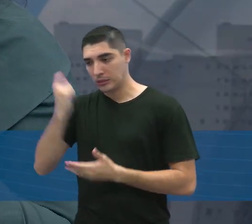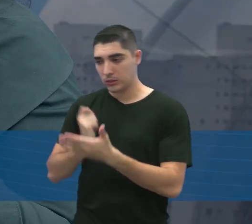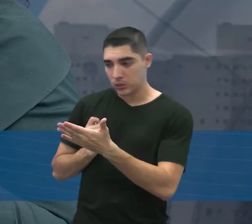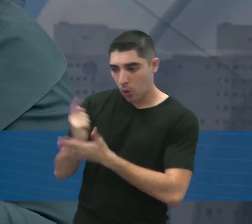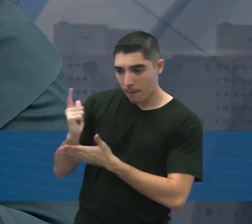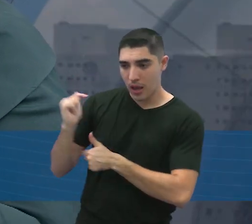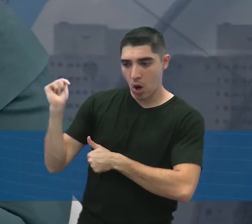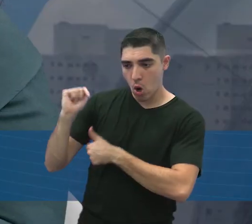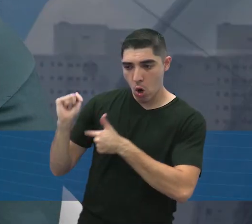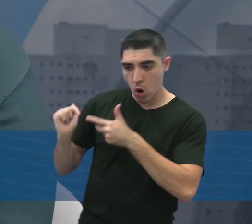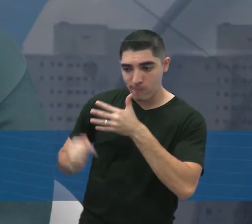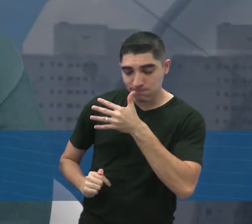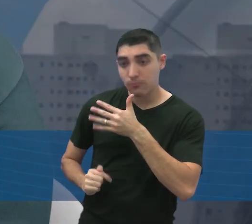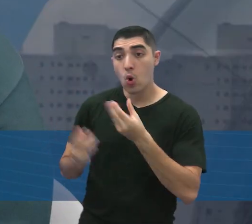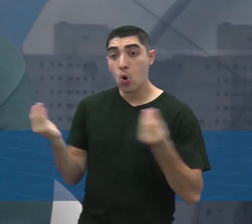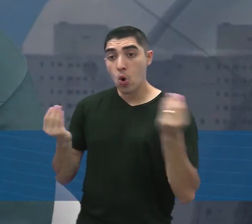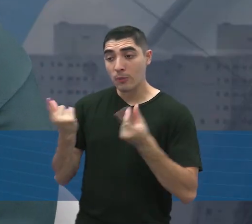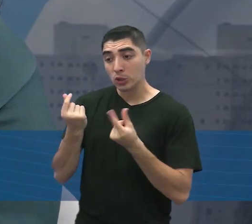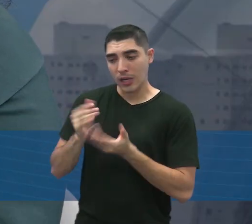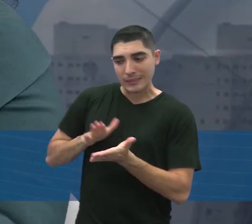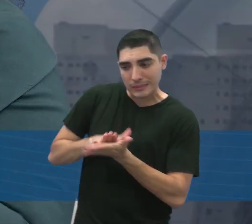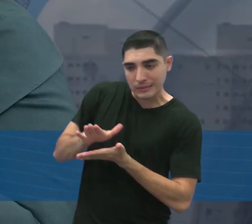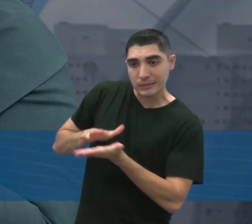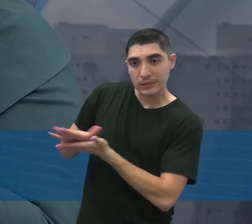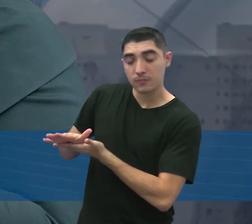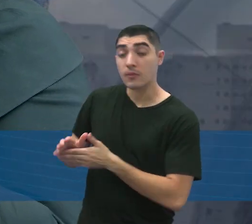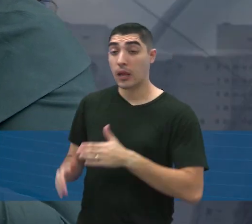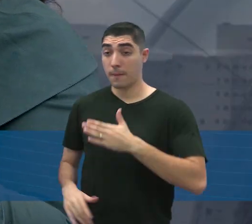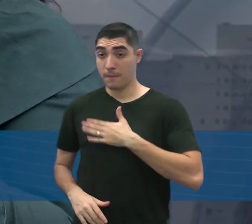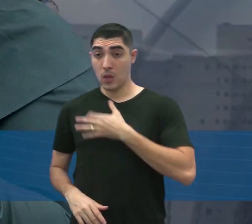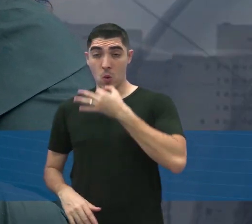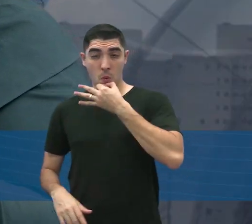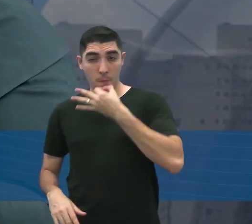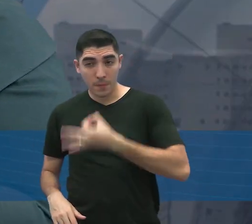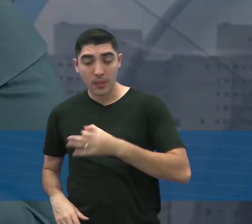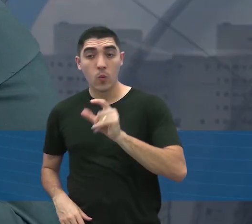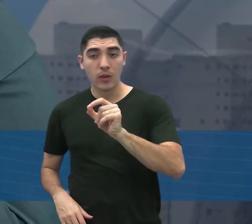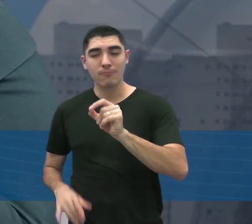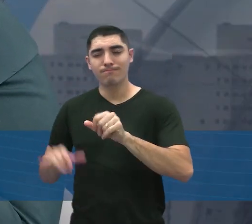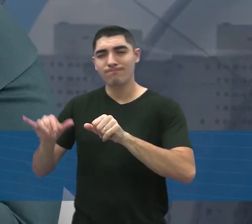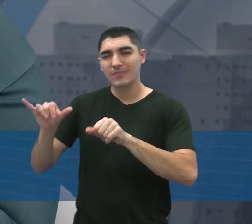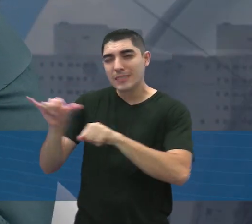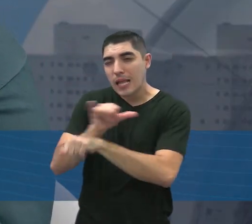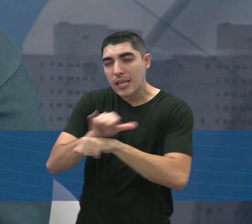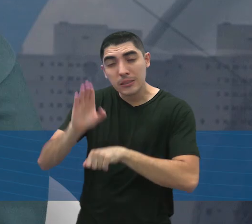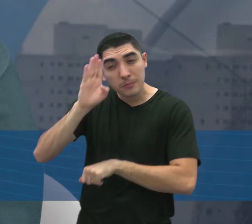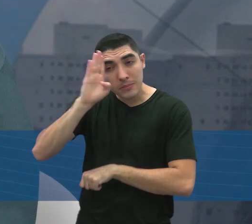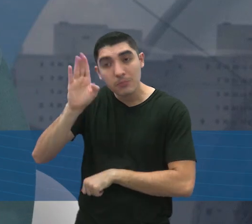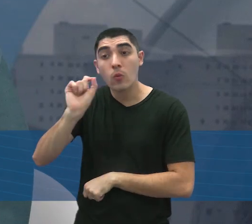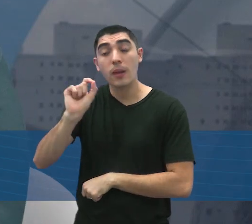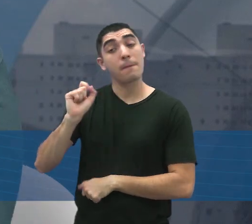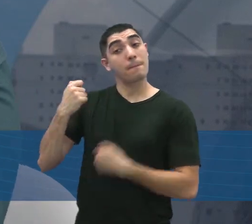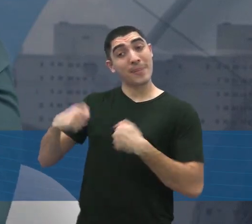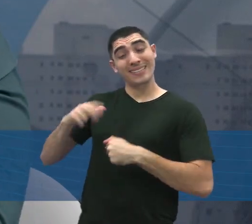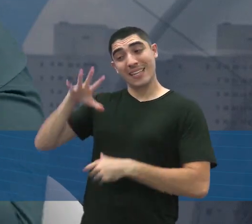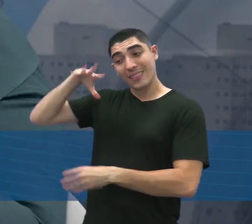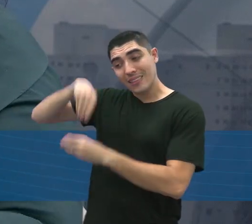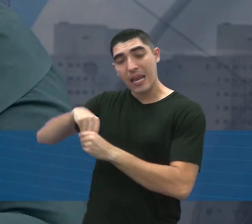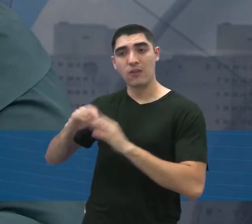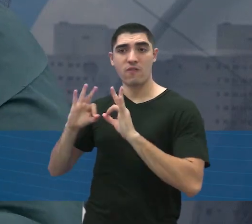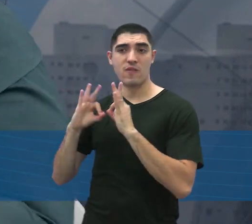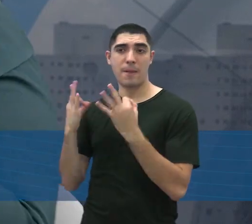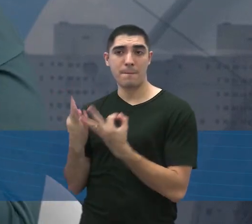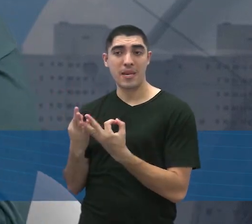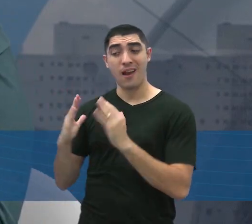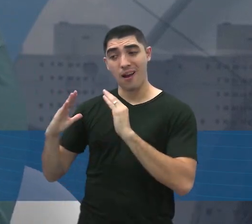nós gastaremos esse orçamento familiar. E eu penso que a grande chave, sabe, Rafa, é esse diálogo interno dentro de